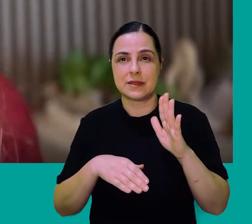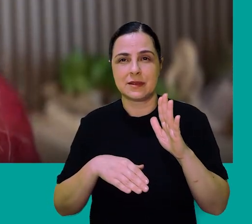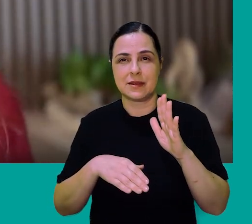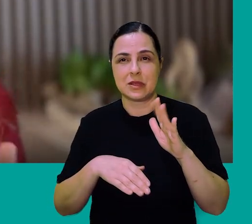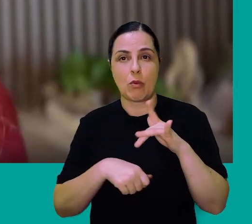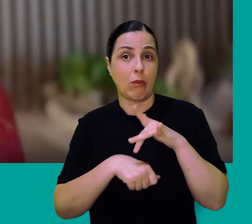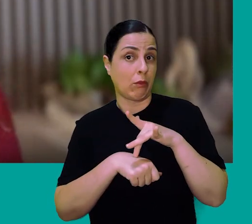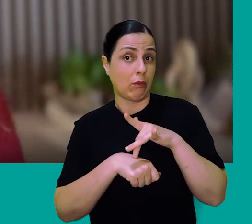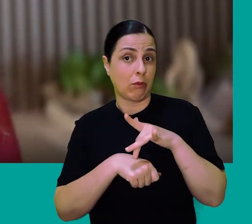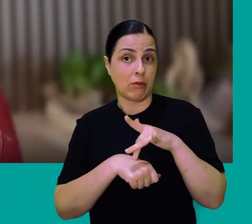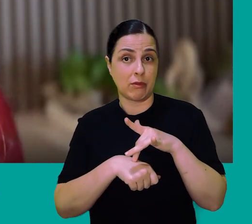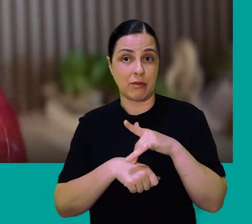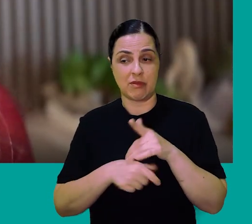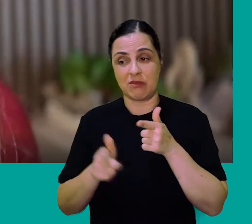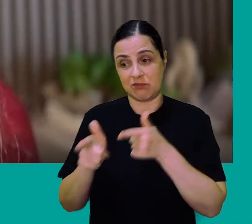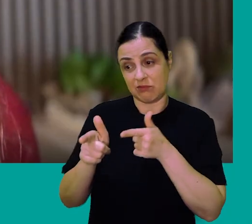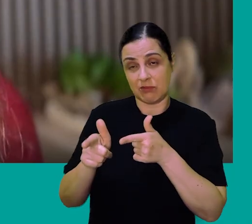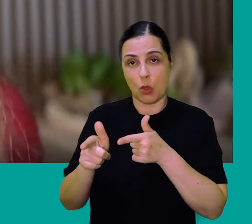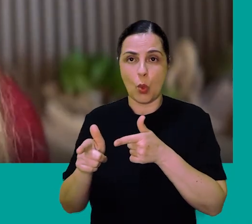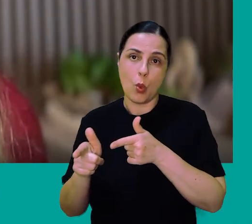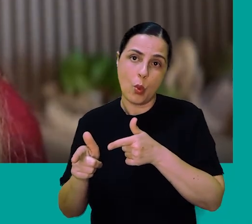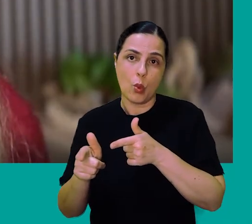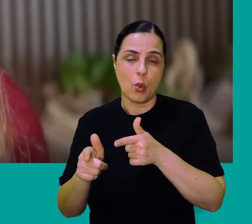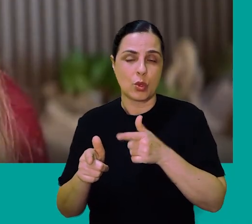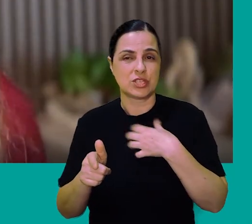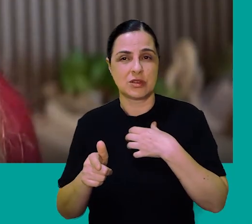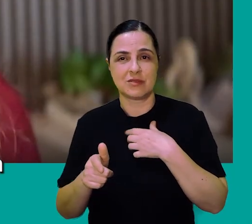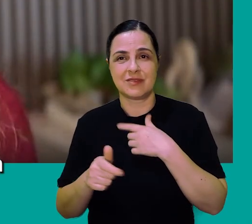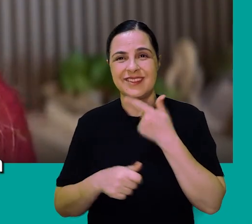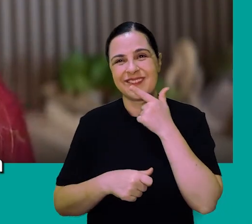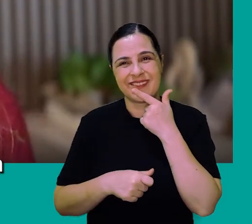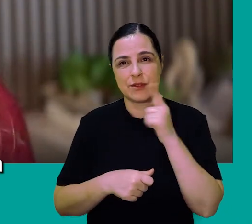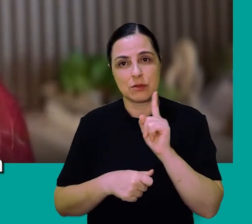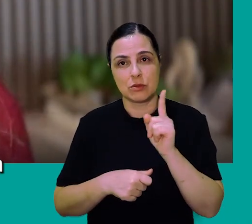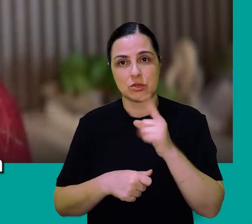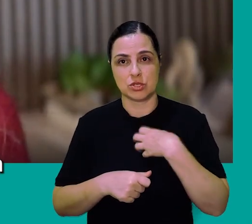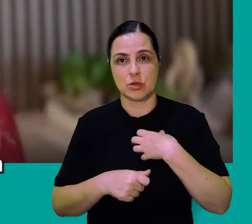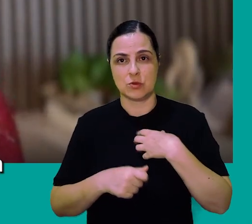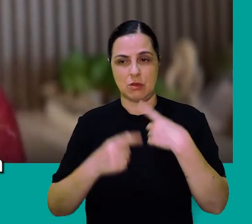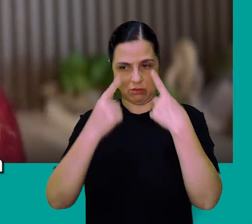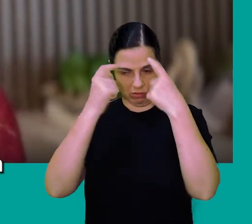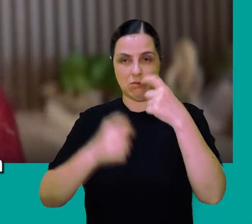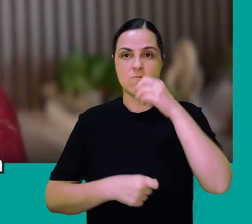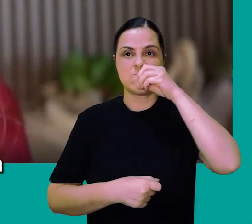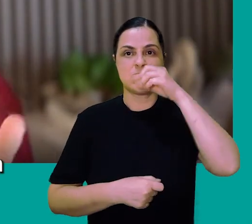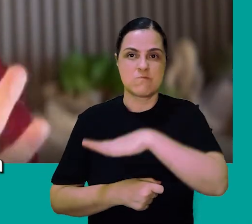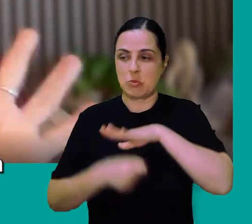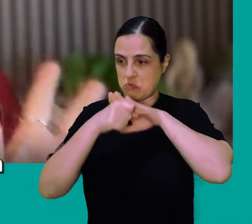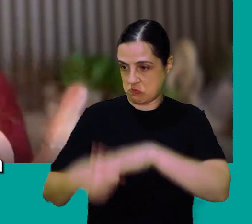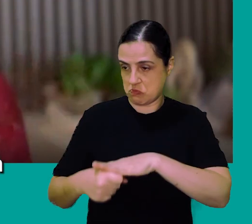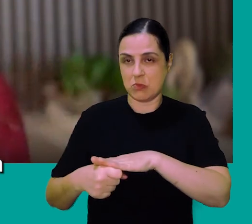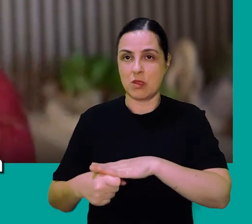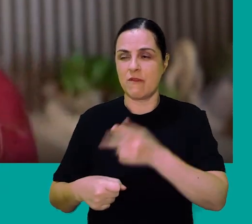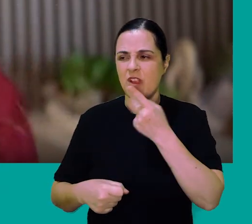ácido, por exemplo, né, ou de um cunho um pouco menos engraçadinho e mais agressivo, né, então assim,